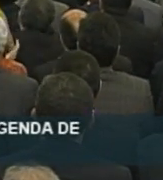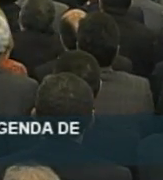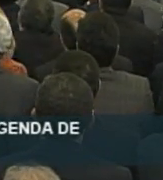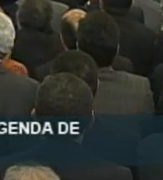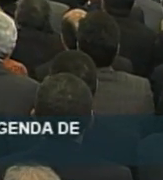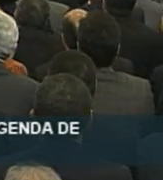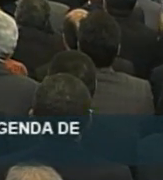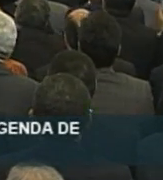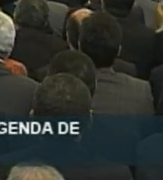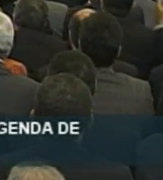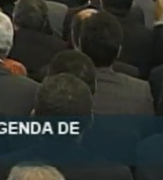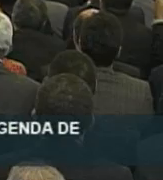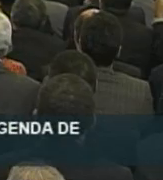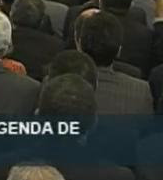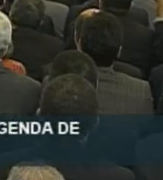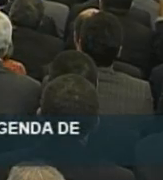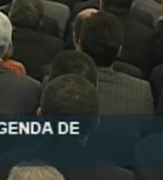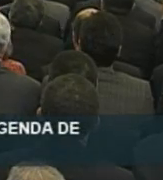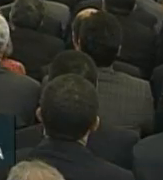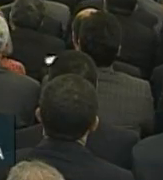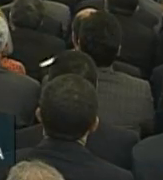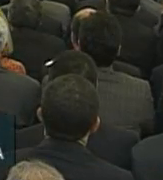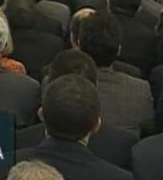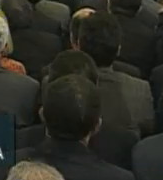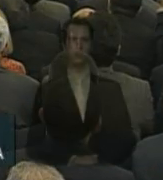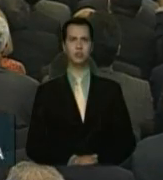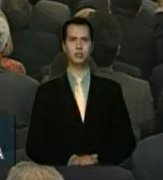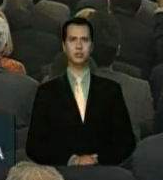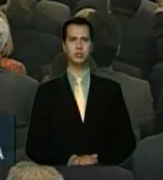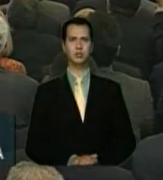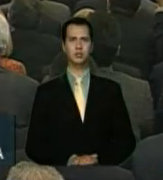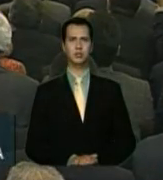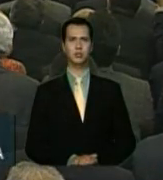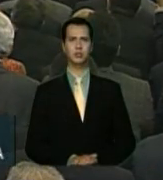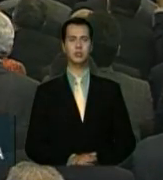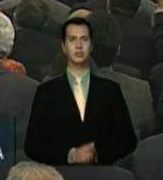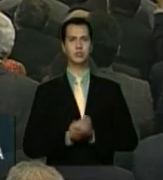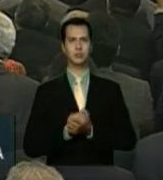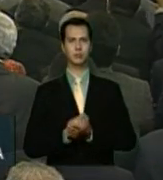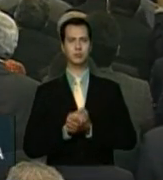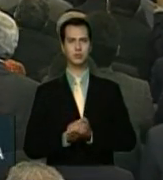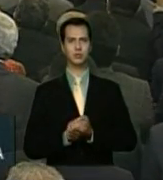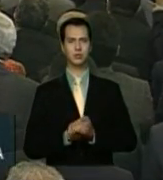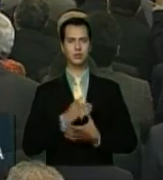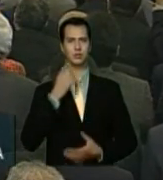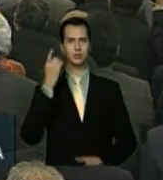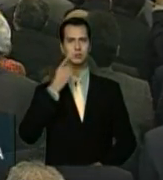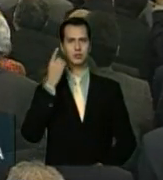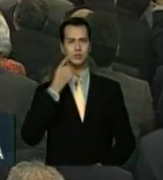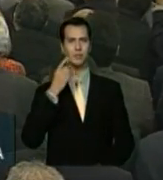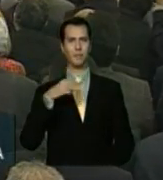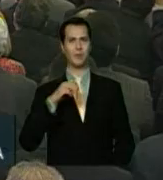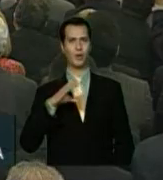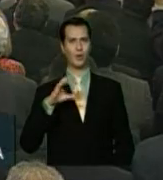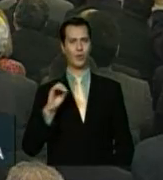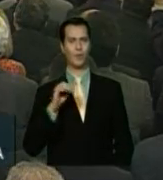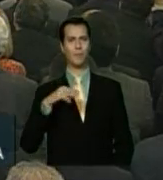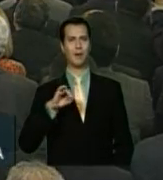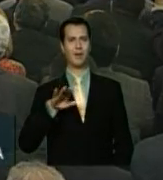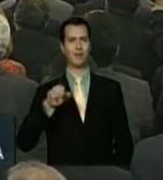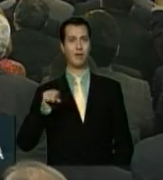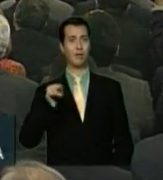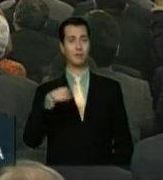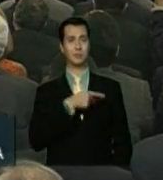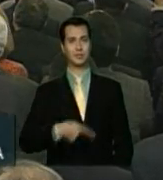russef queria cumprimentar o deputado Marco Maia presidente da Câmara dos